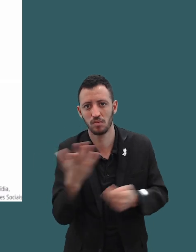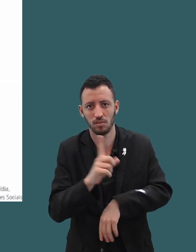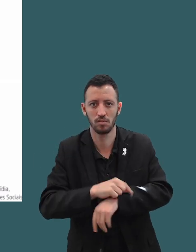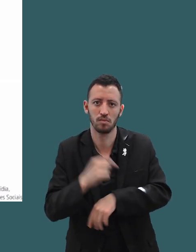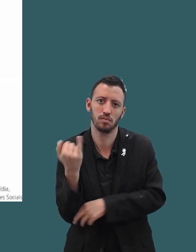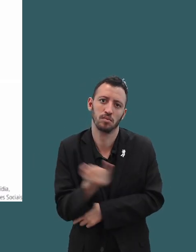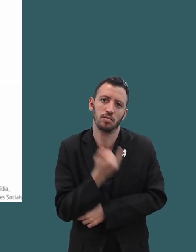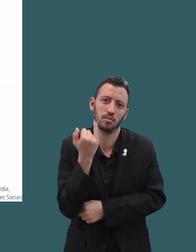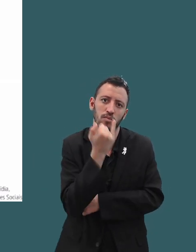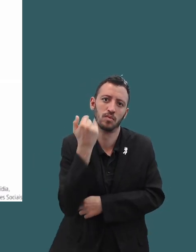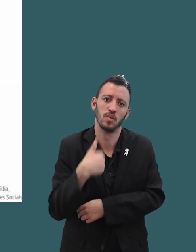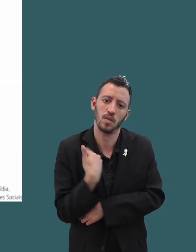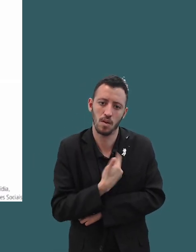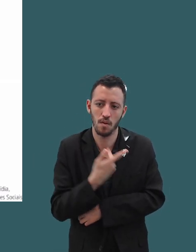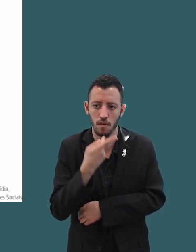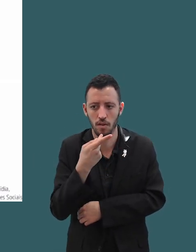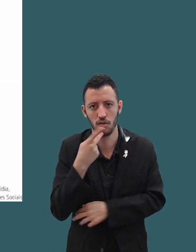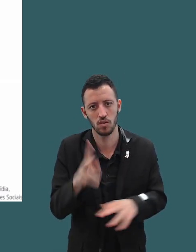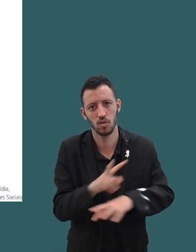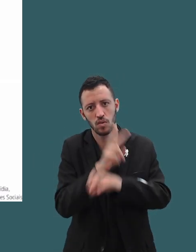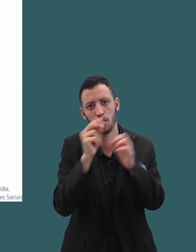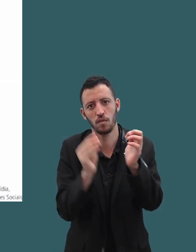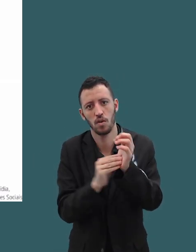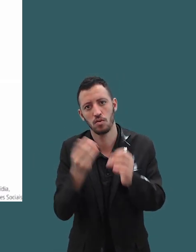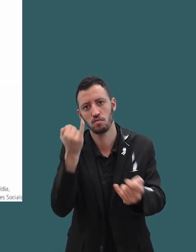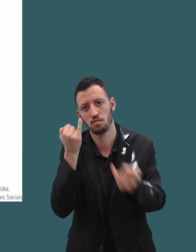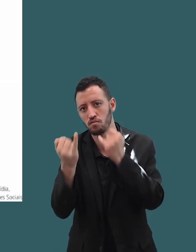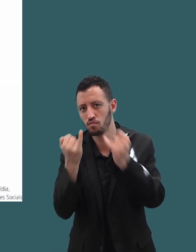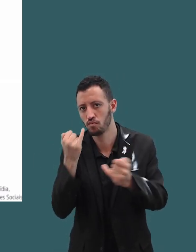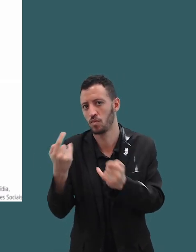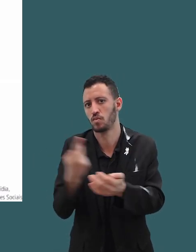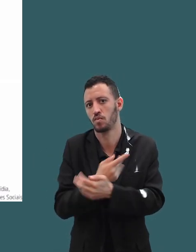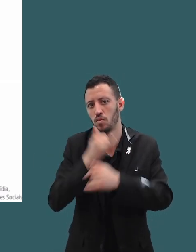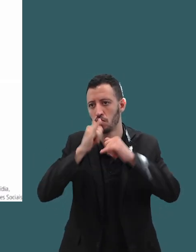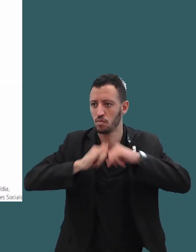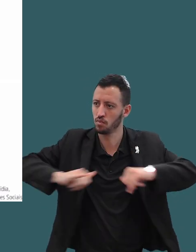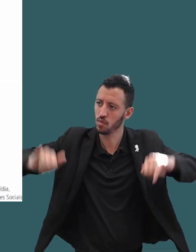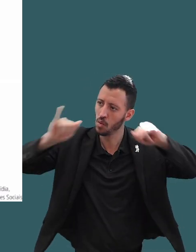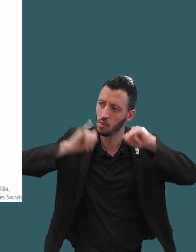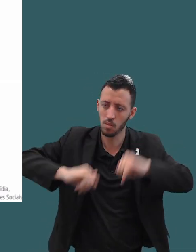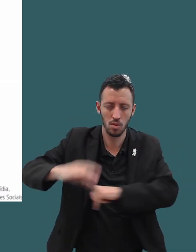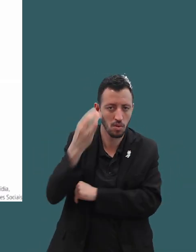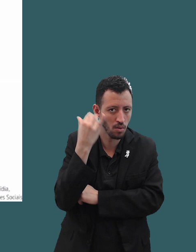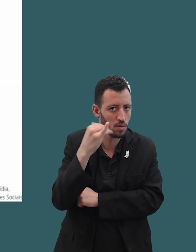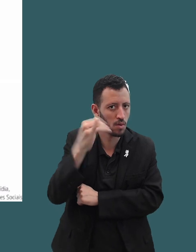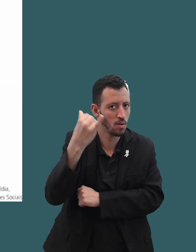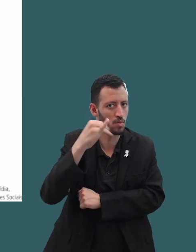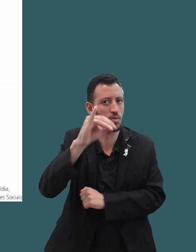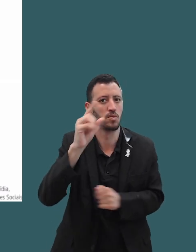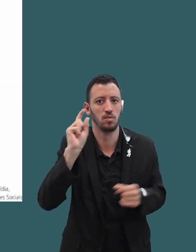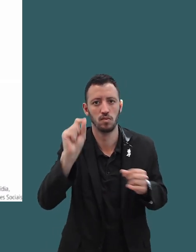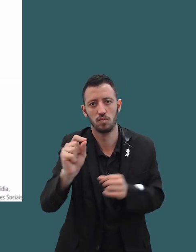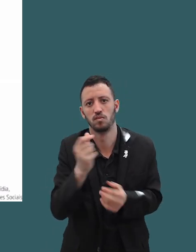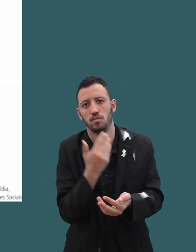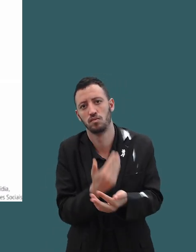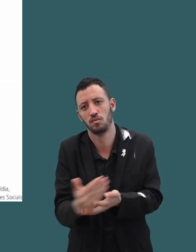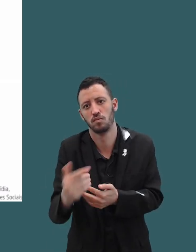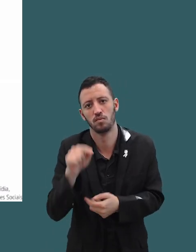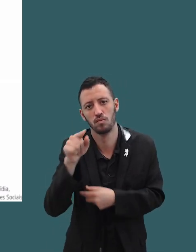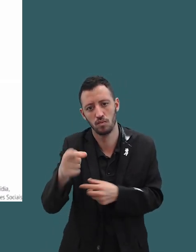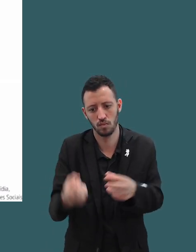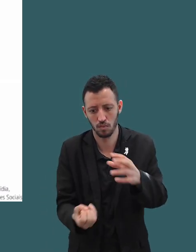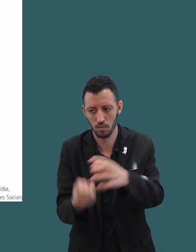momento essencial para a gente falar de desinformação científica, para a gente falar de divulgação científica, porque a divulgação ela passa